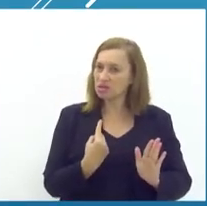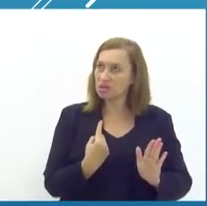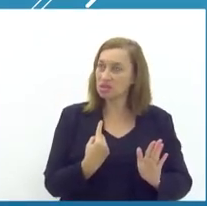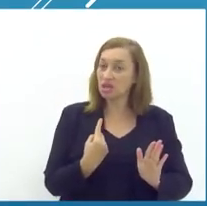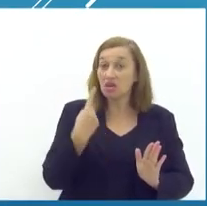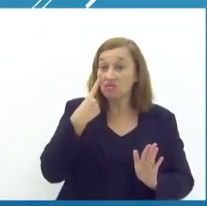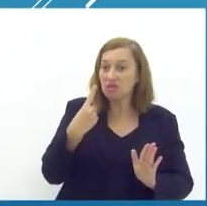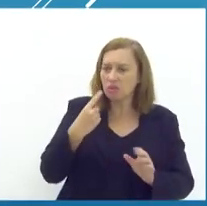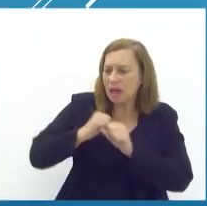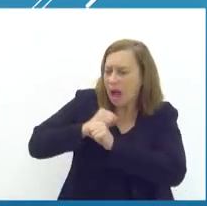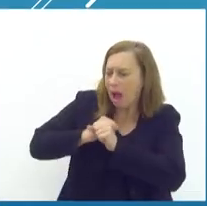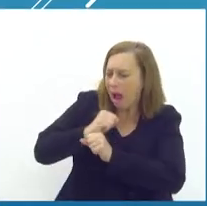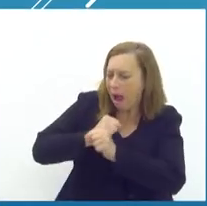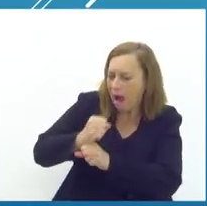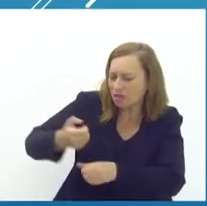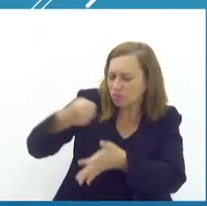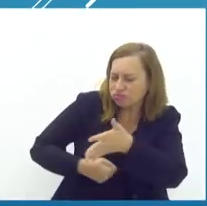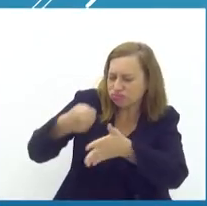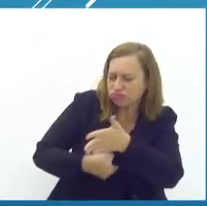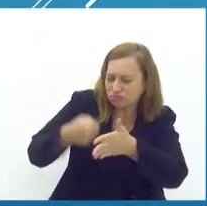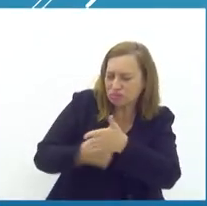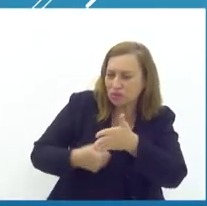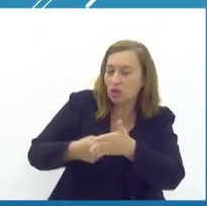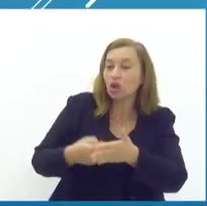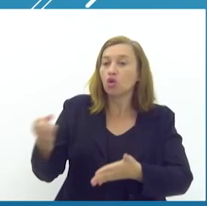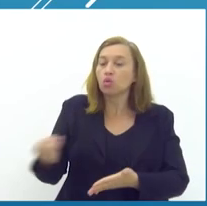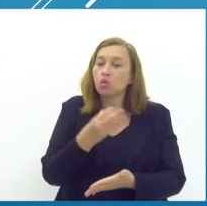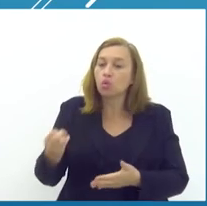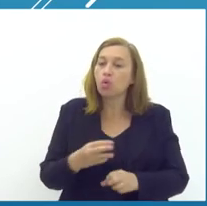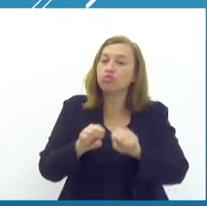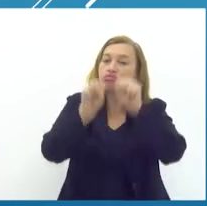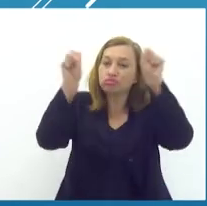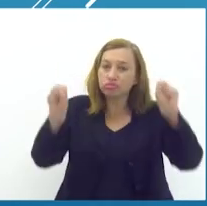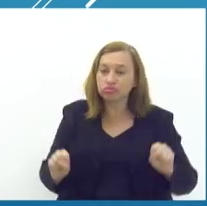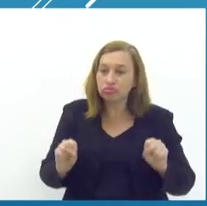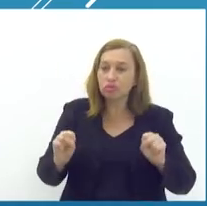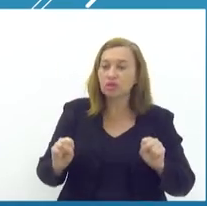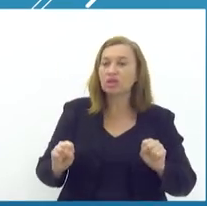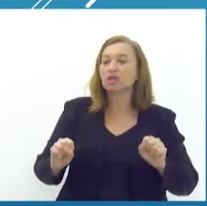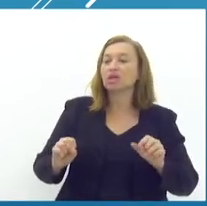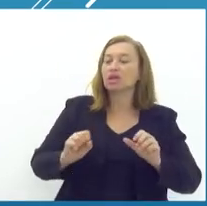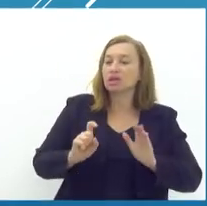de décadas lutando para o novo sistema tributário a nova Matriz